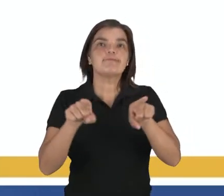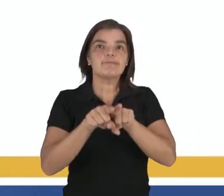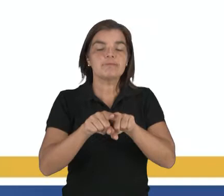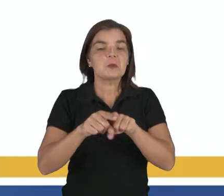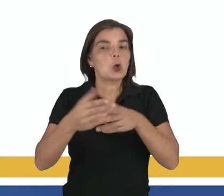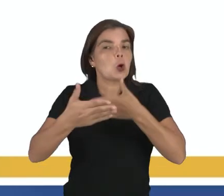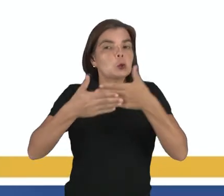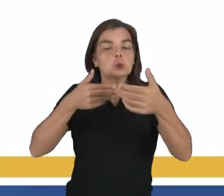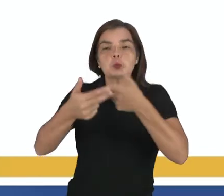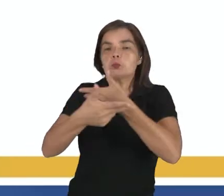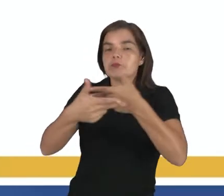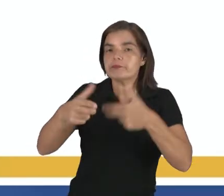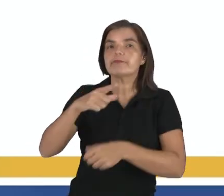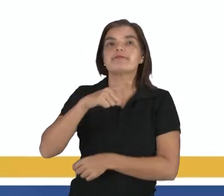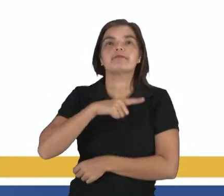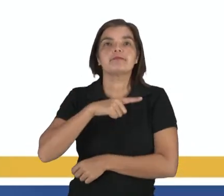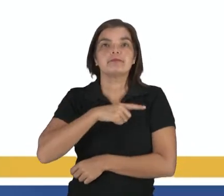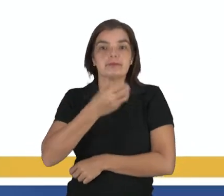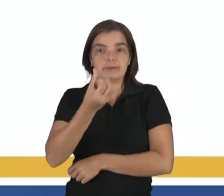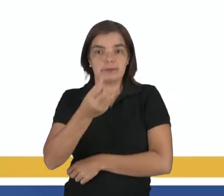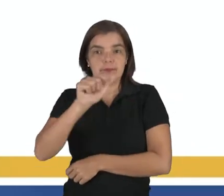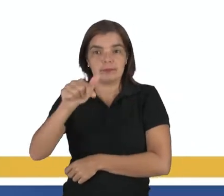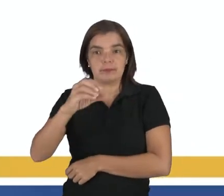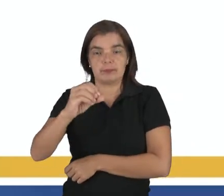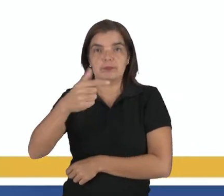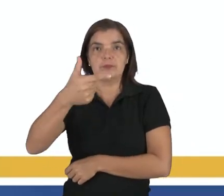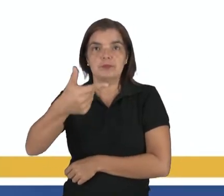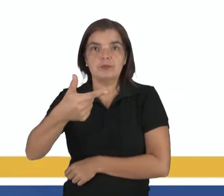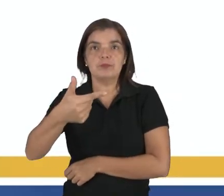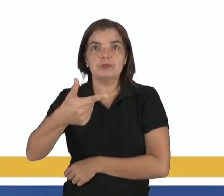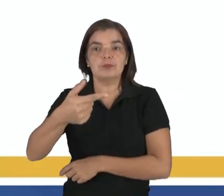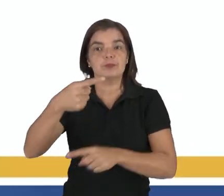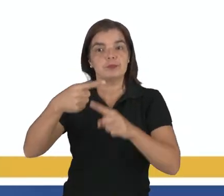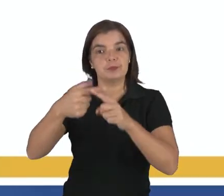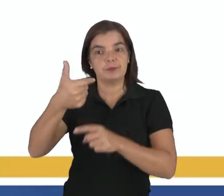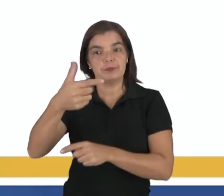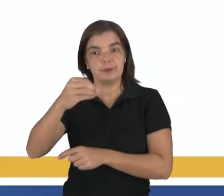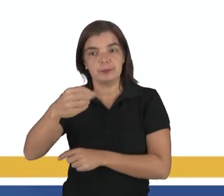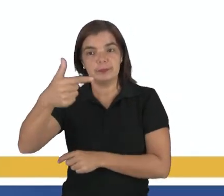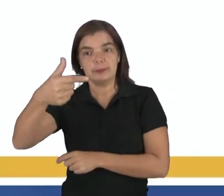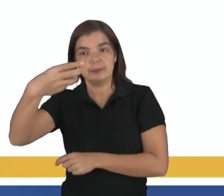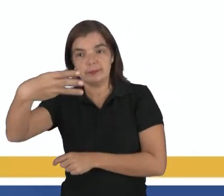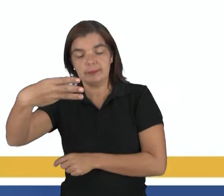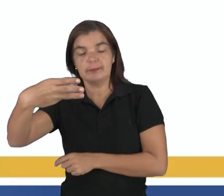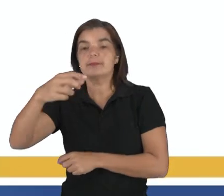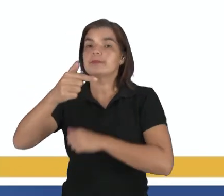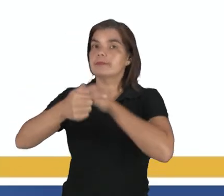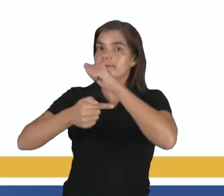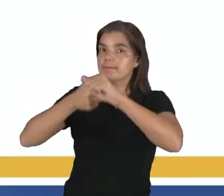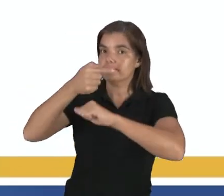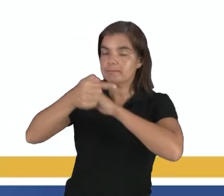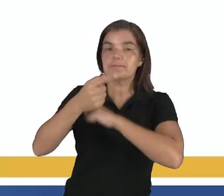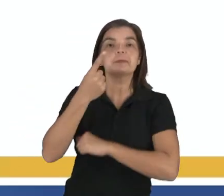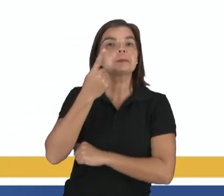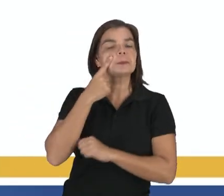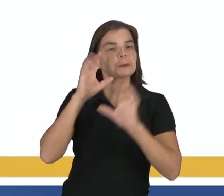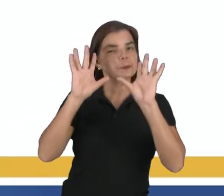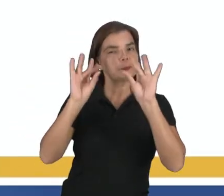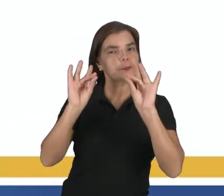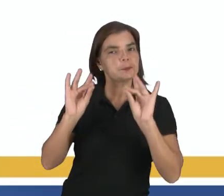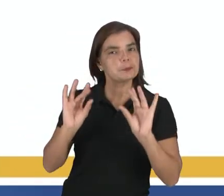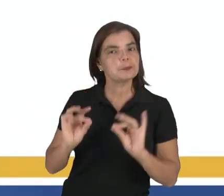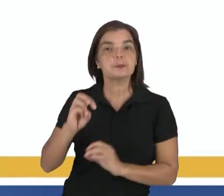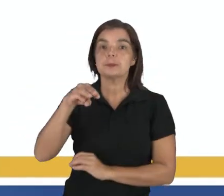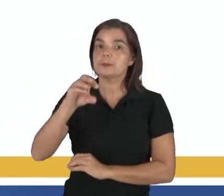átomos ou de qualquer coisa contém 6,02 vezes 10 a 23 átomos. A gente vai ver um pouco detalhado